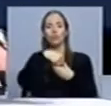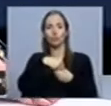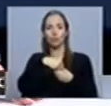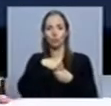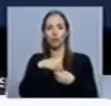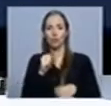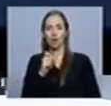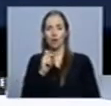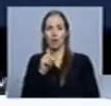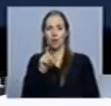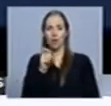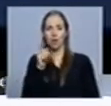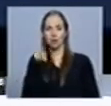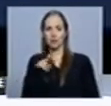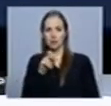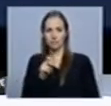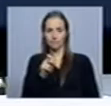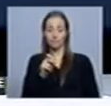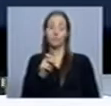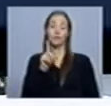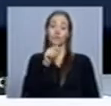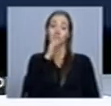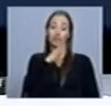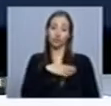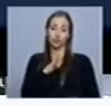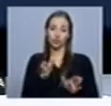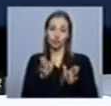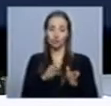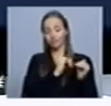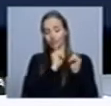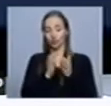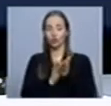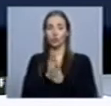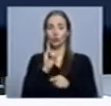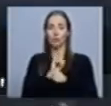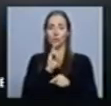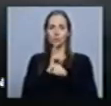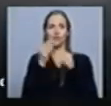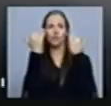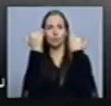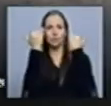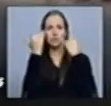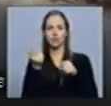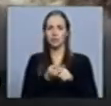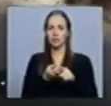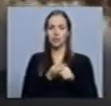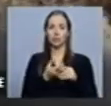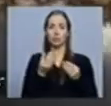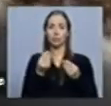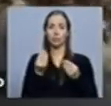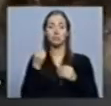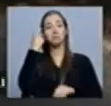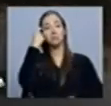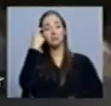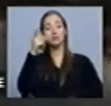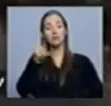galáxias. E como tu disseste muito bem, temos também, já que continuamos nas galáxias, temos uma notícia também muito interessante daquela que era considerada também,